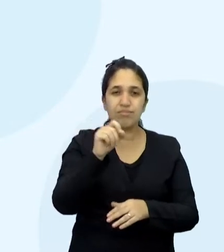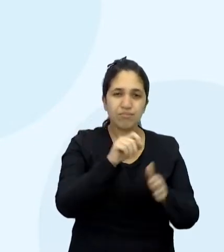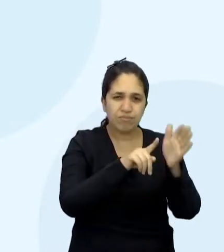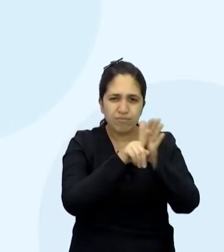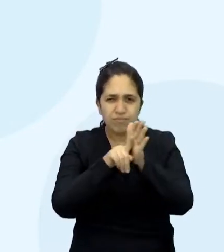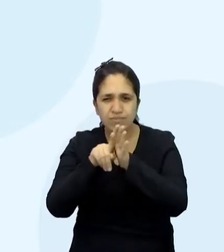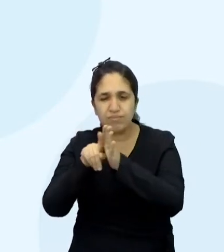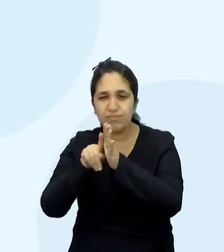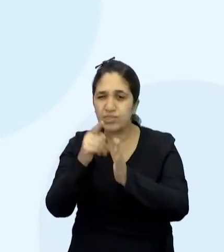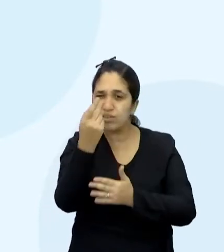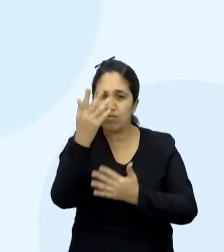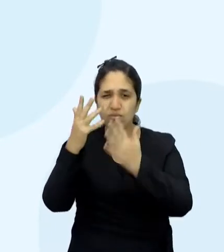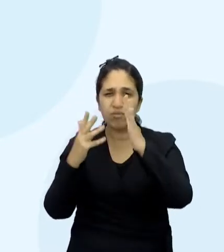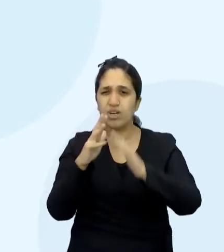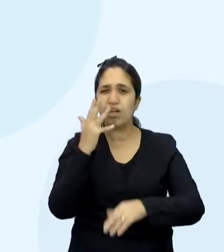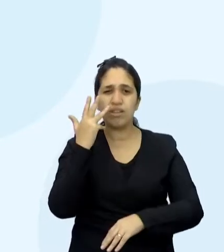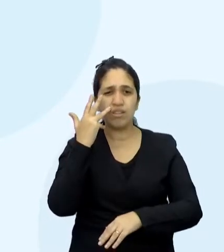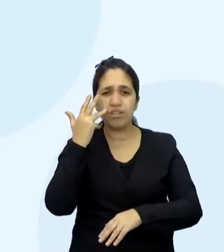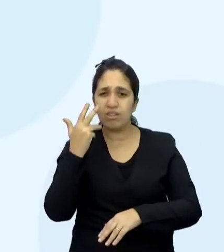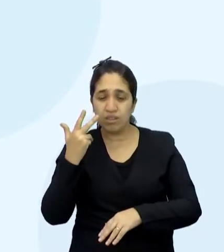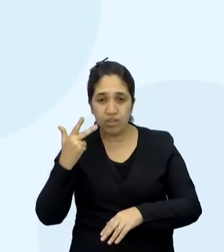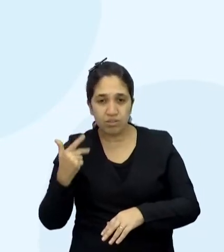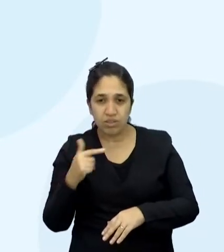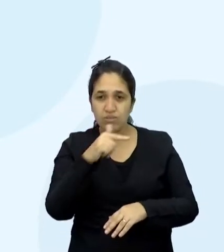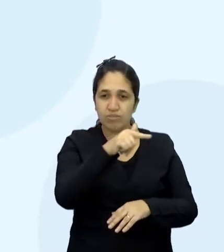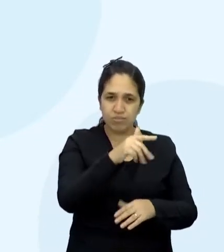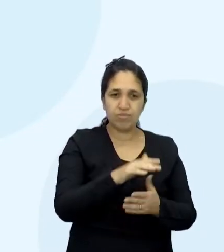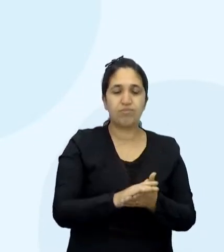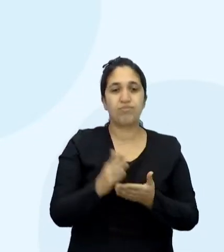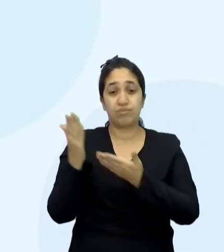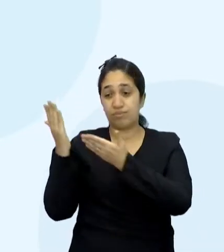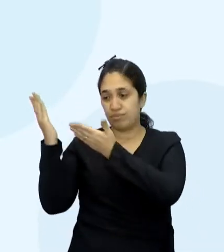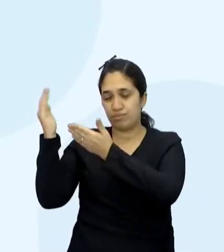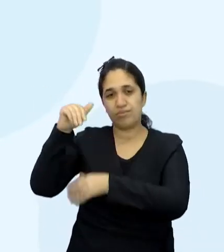que possa ser modelado, ó. Na matemática a gente